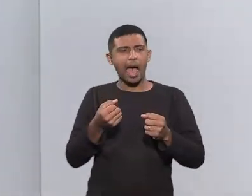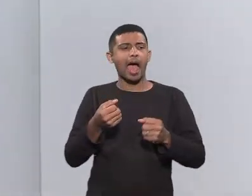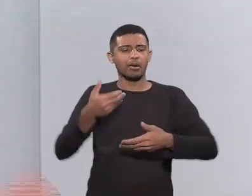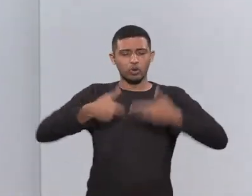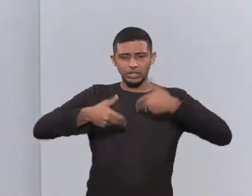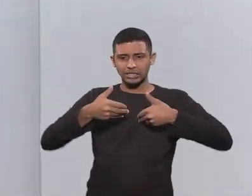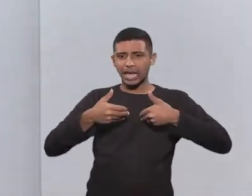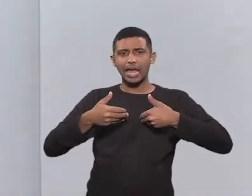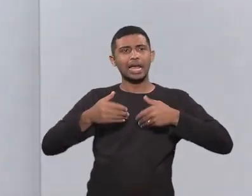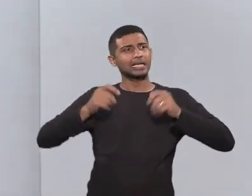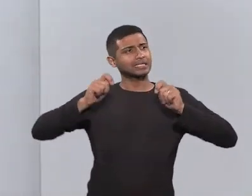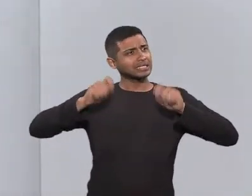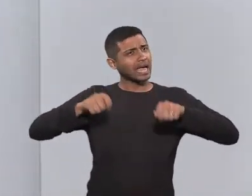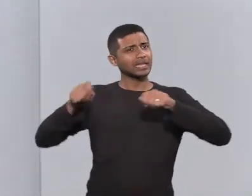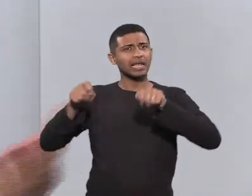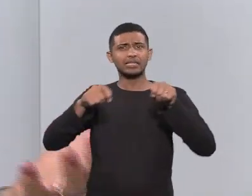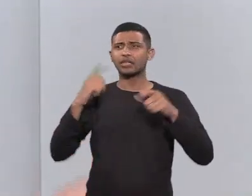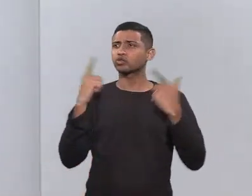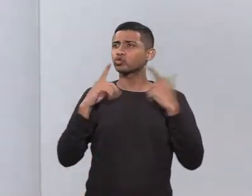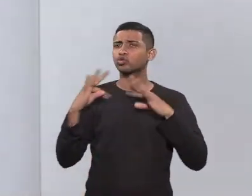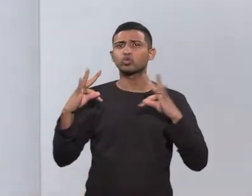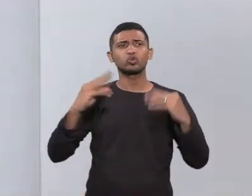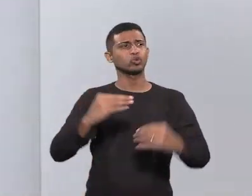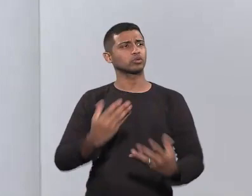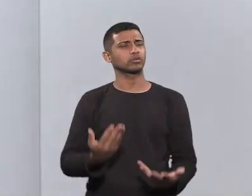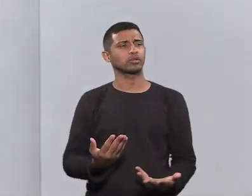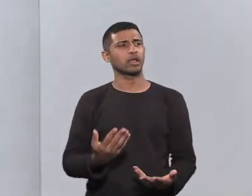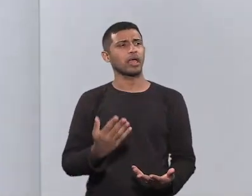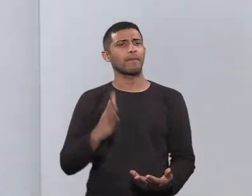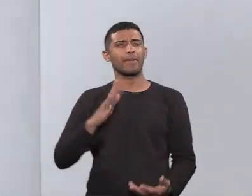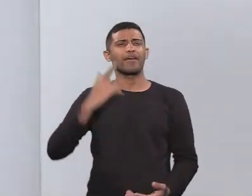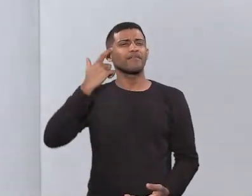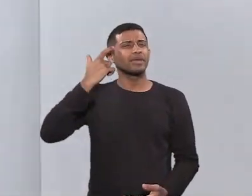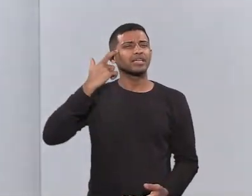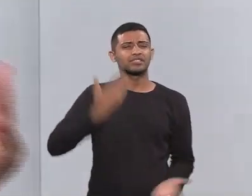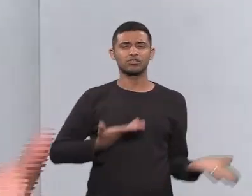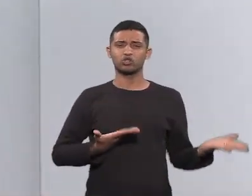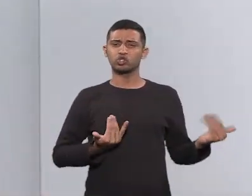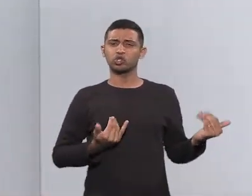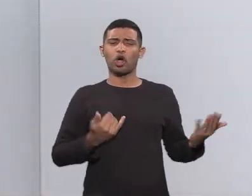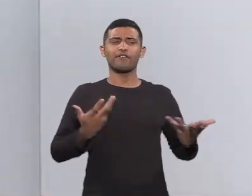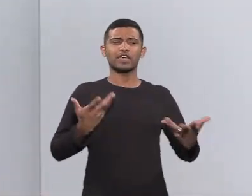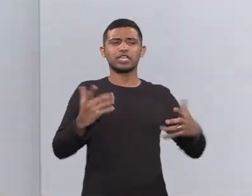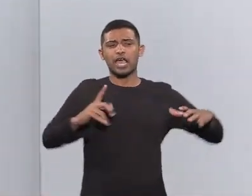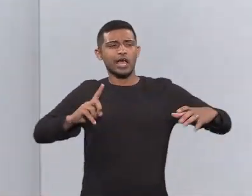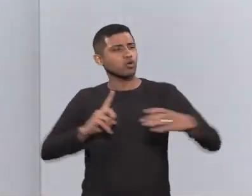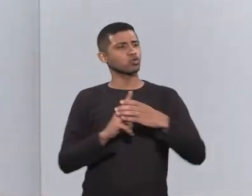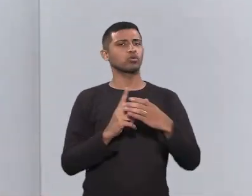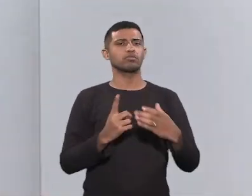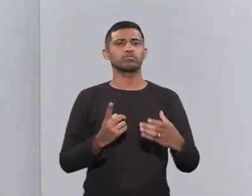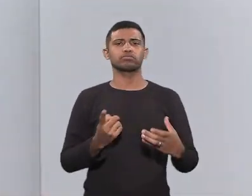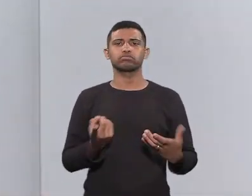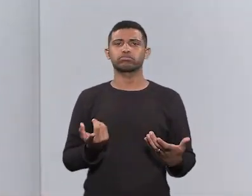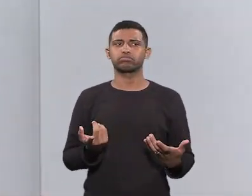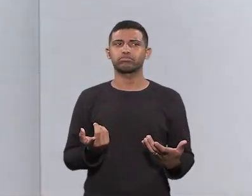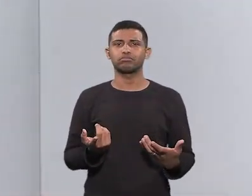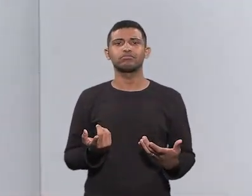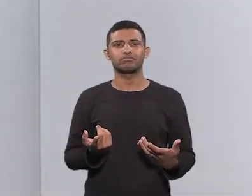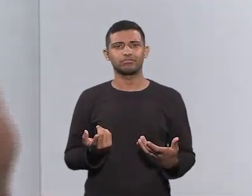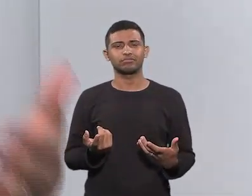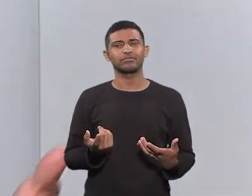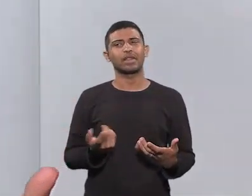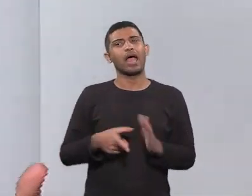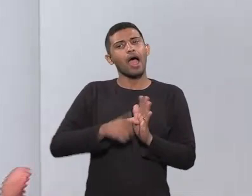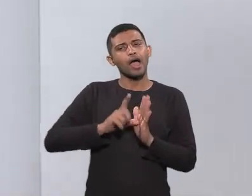cuidasse, mais liberdade eu teria. Só que para um adolescente que quer se enquadrar, que isso é muito diferente. Claro. Então,